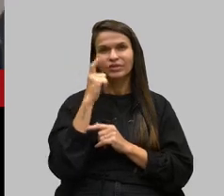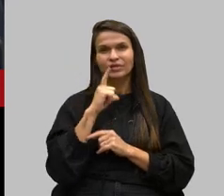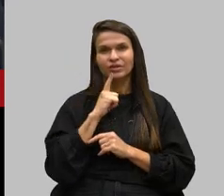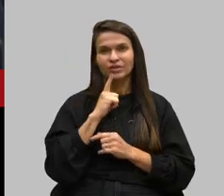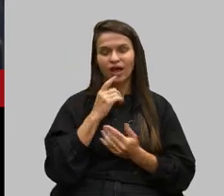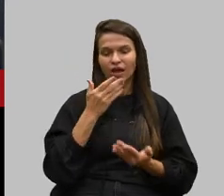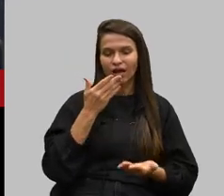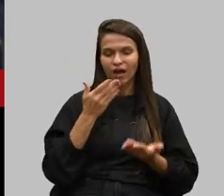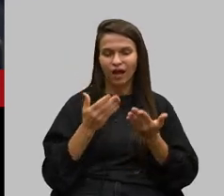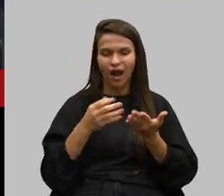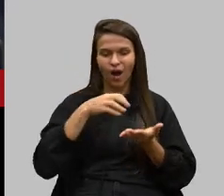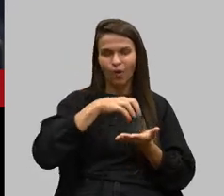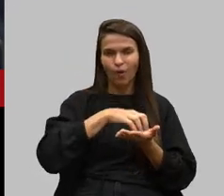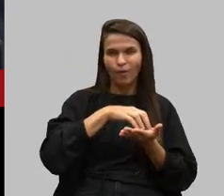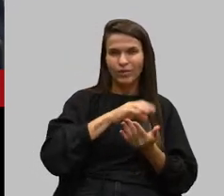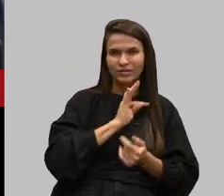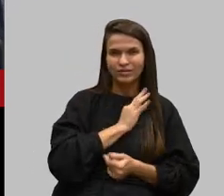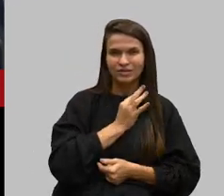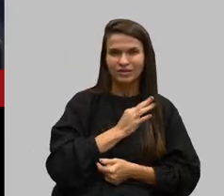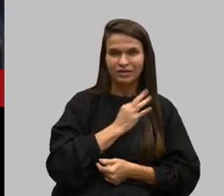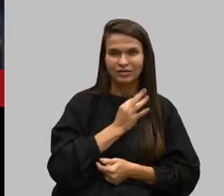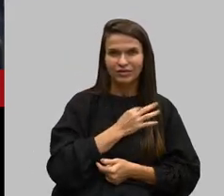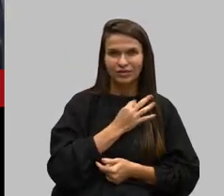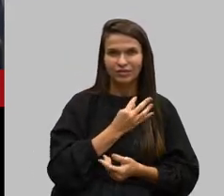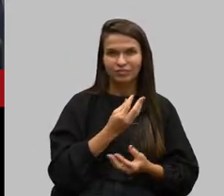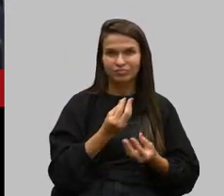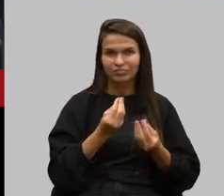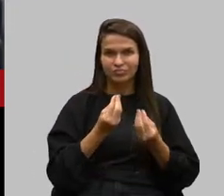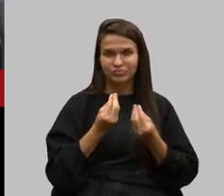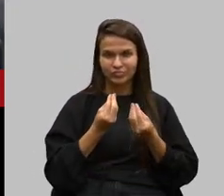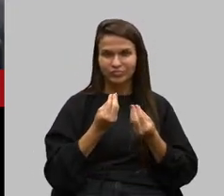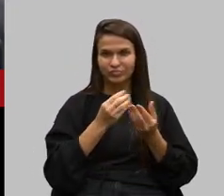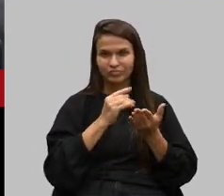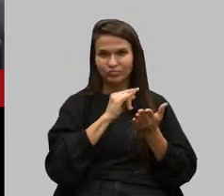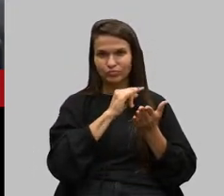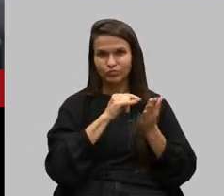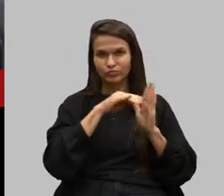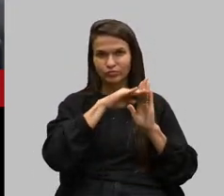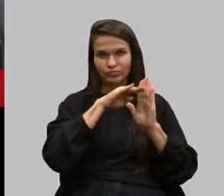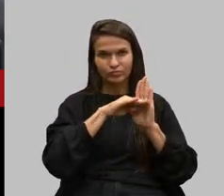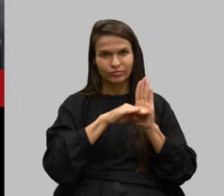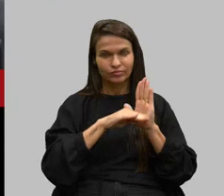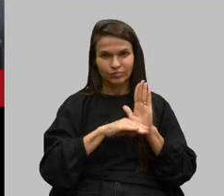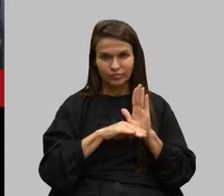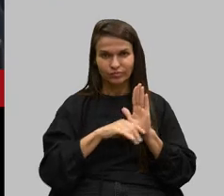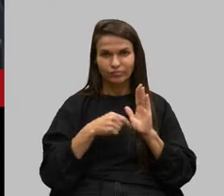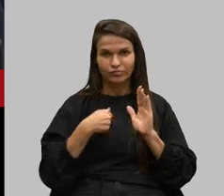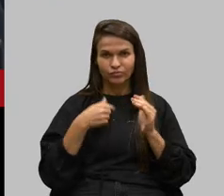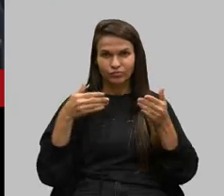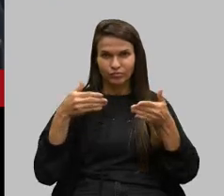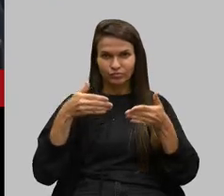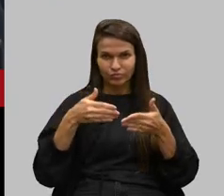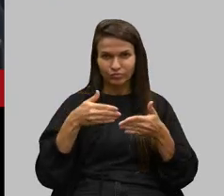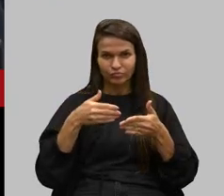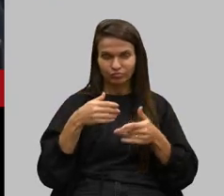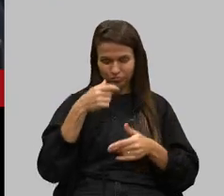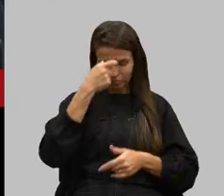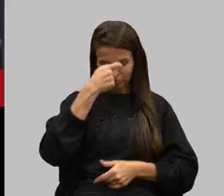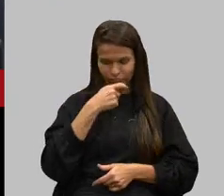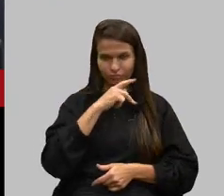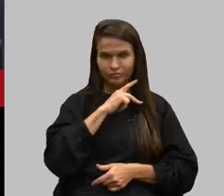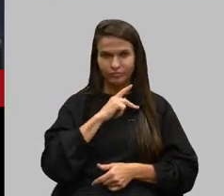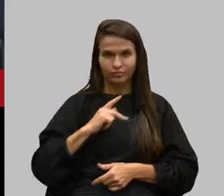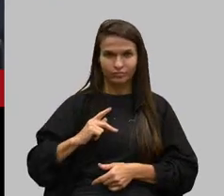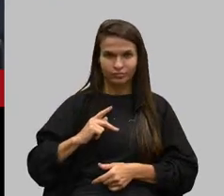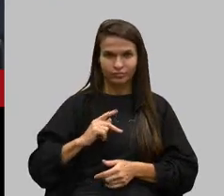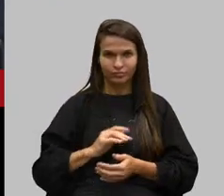a comissão técnica ter me entreg os procedimentos Eu Não Abro Mão de ser o presidente